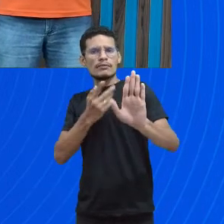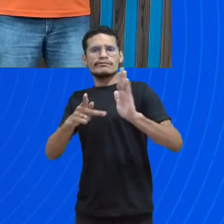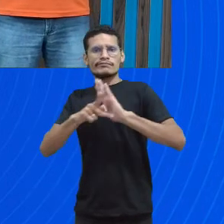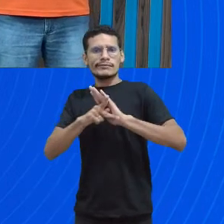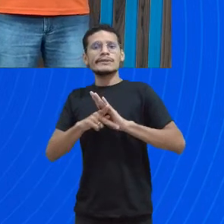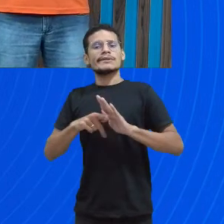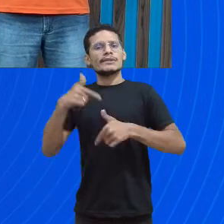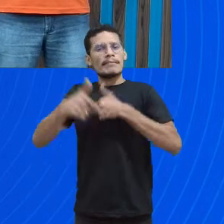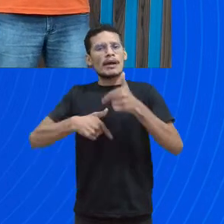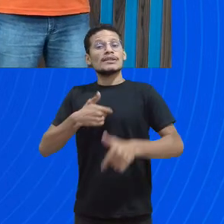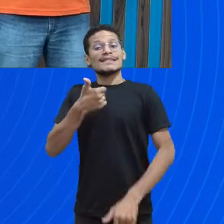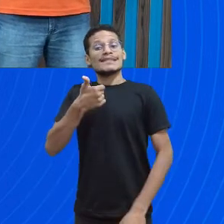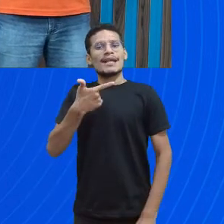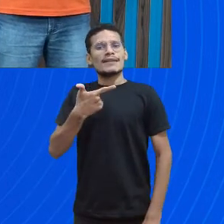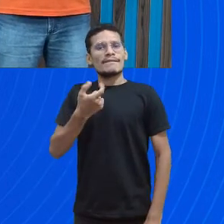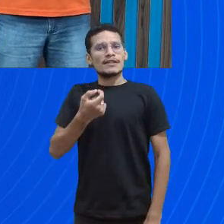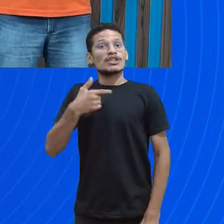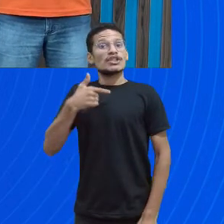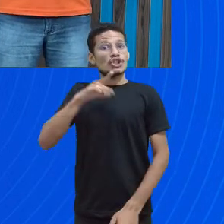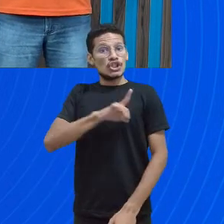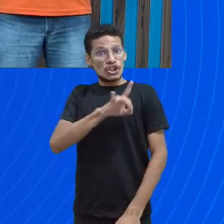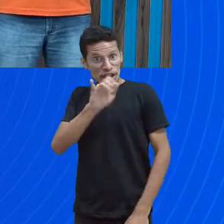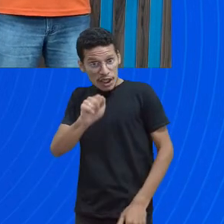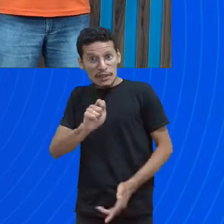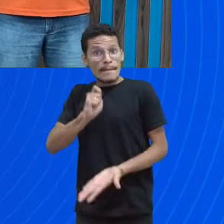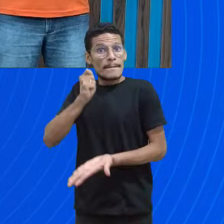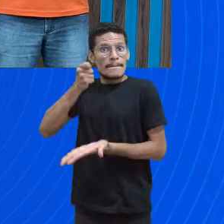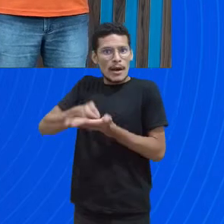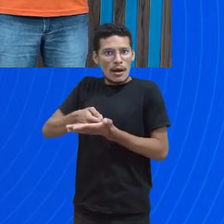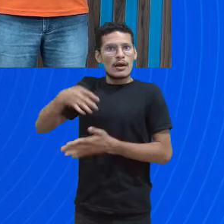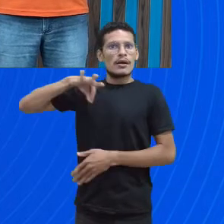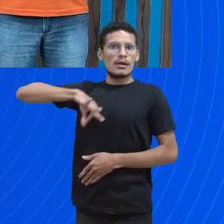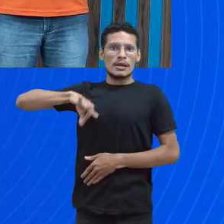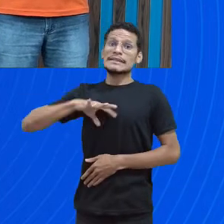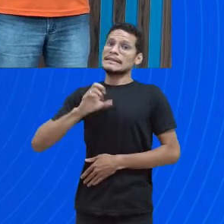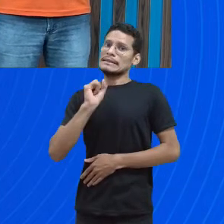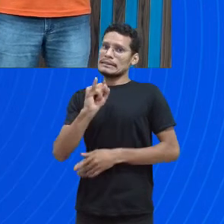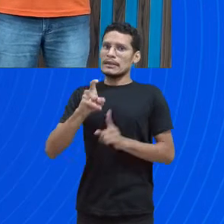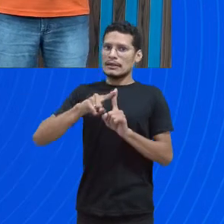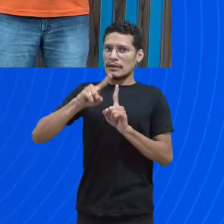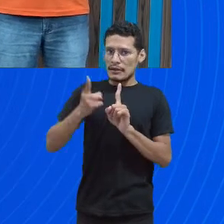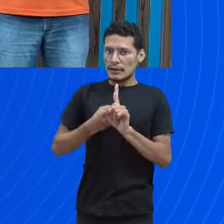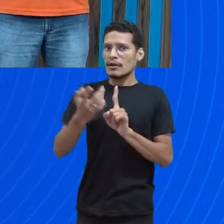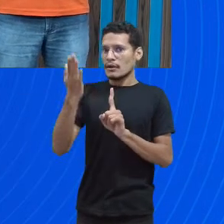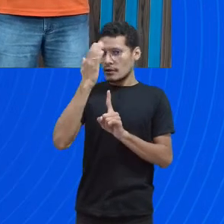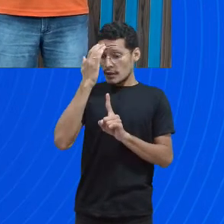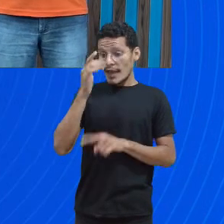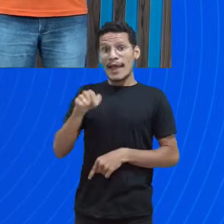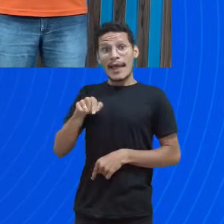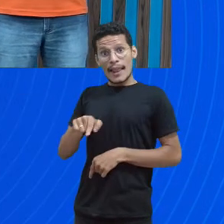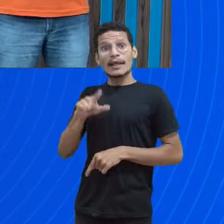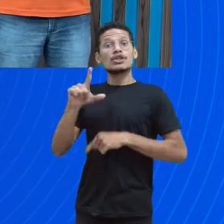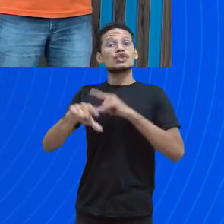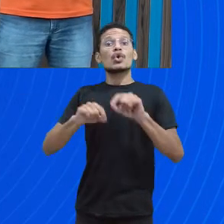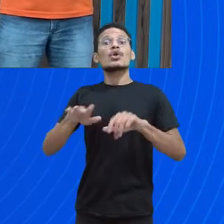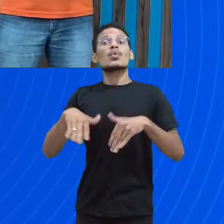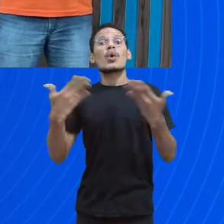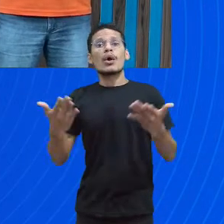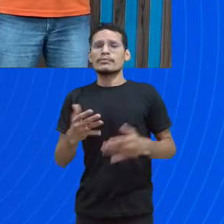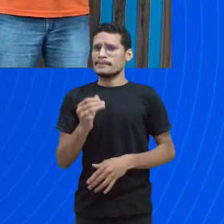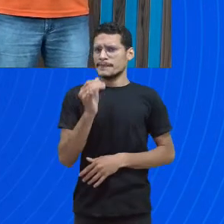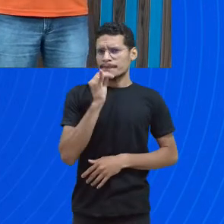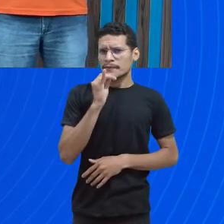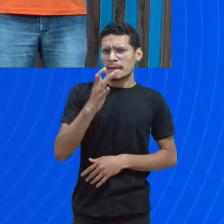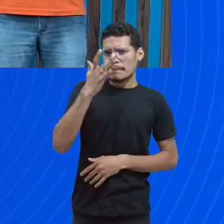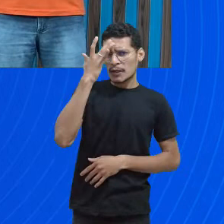120 dias, remunerado, tá certo? Em casos de gravidez. E aí ela vai definir qual o tempo. Normalmente as mulheres